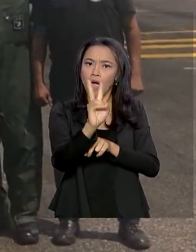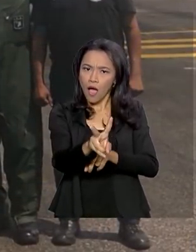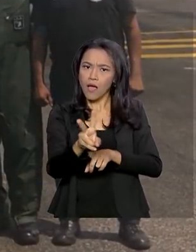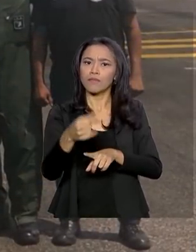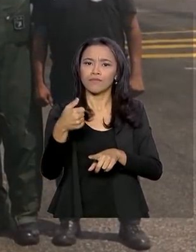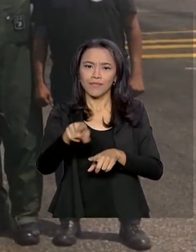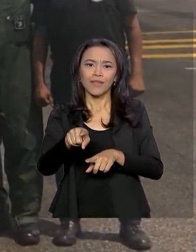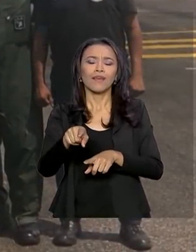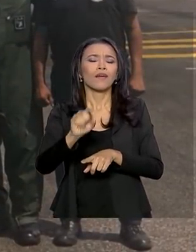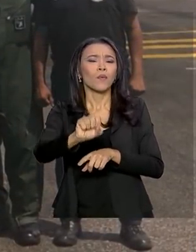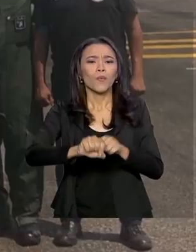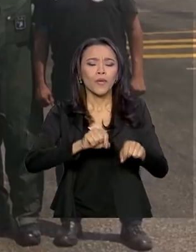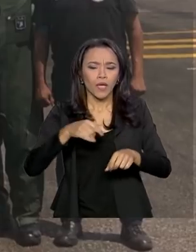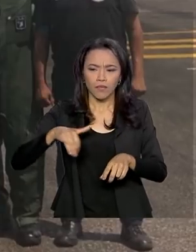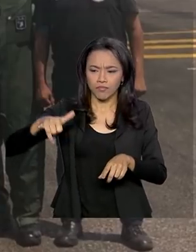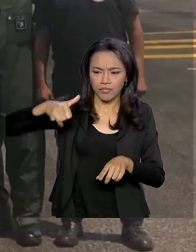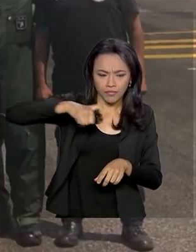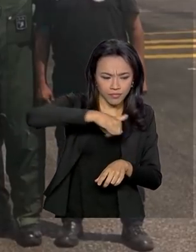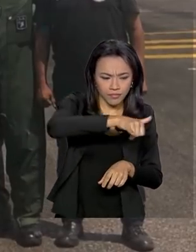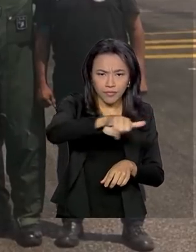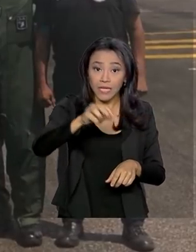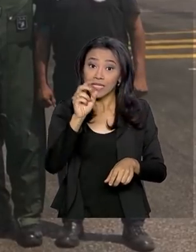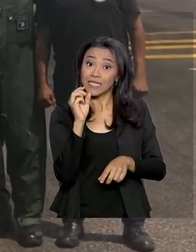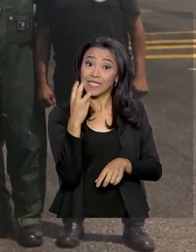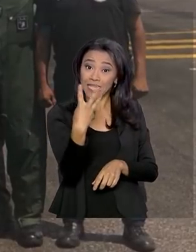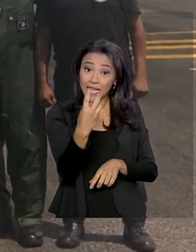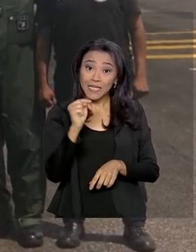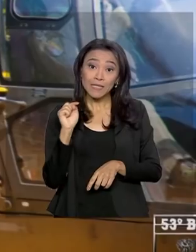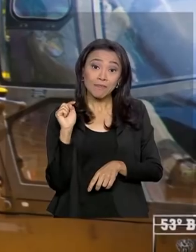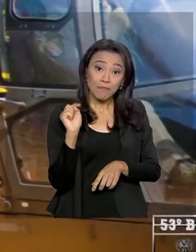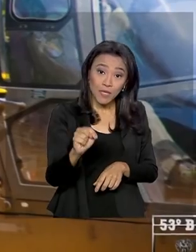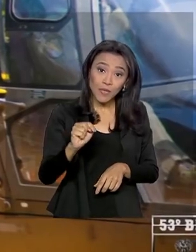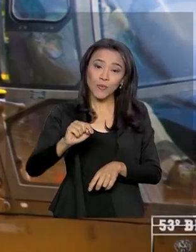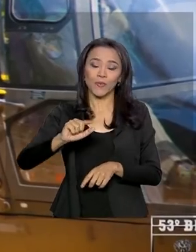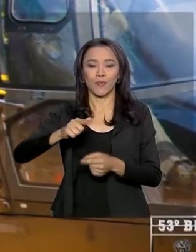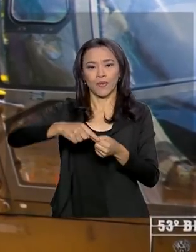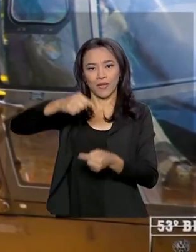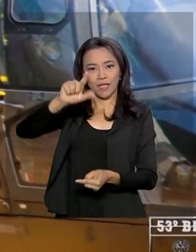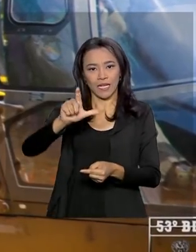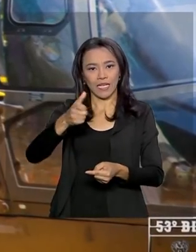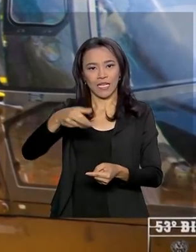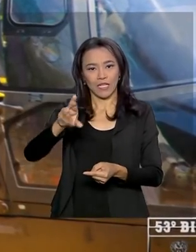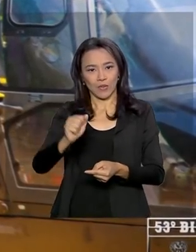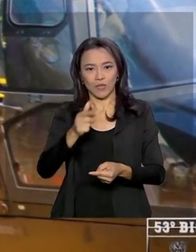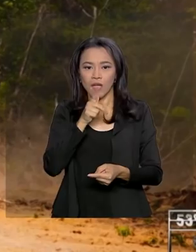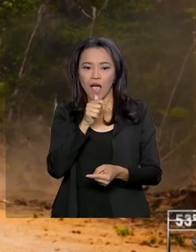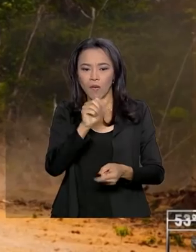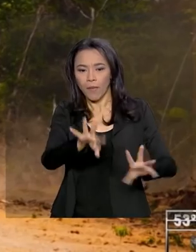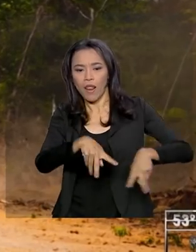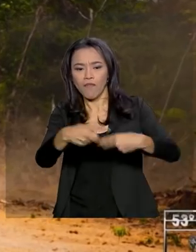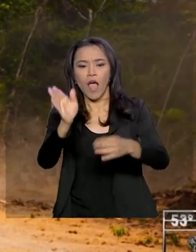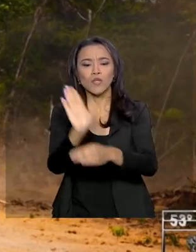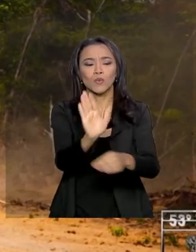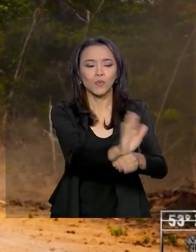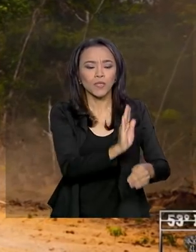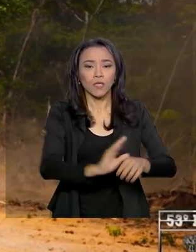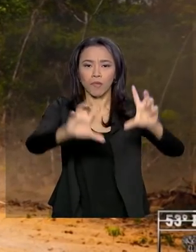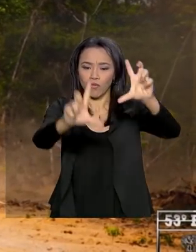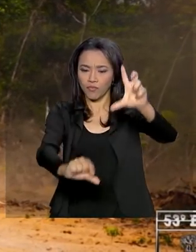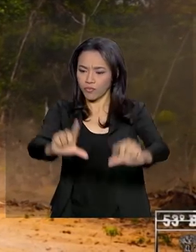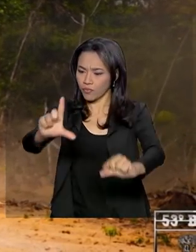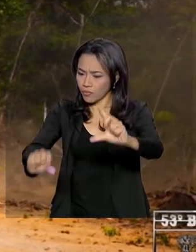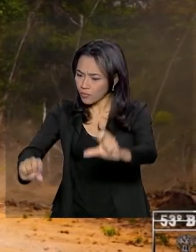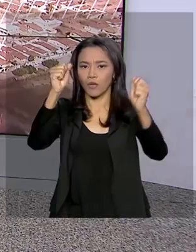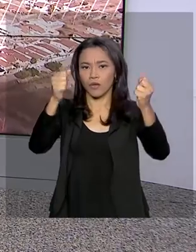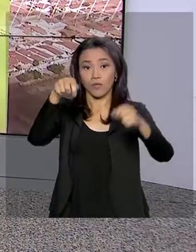Amazônia. Com capacidade para carregar 3 mil litros de água, elas ajudam os militares brasileiros a conter as chamas na